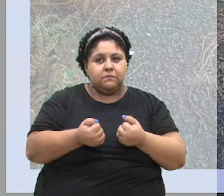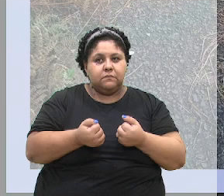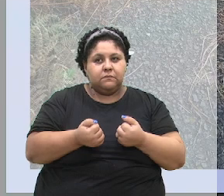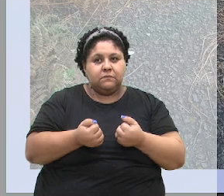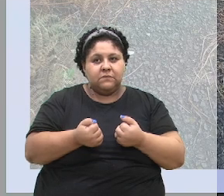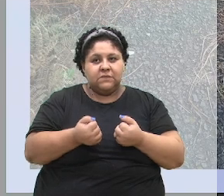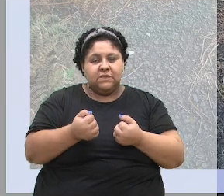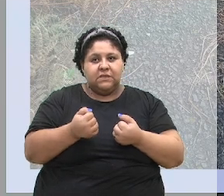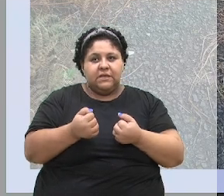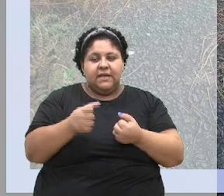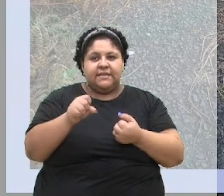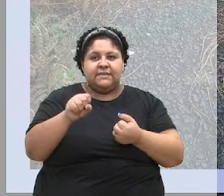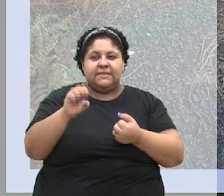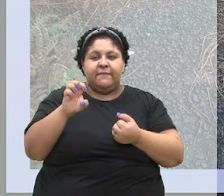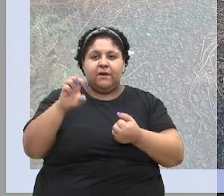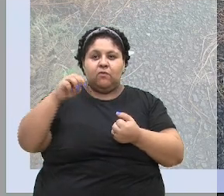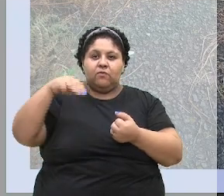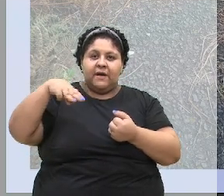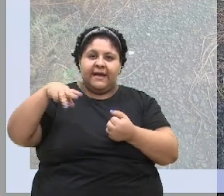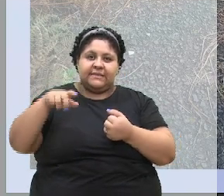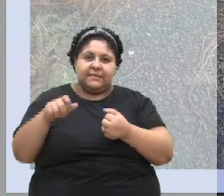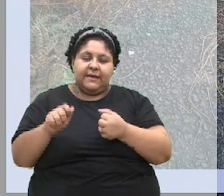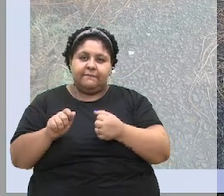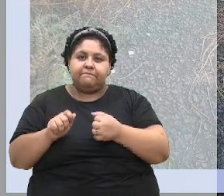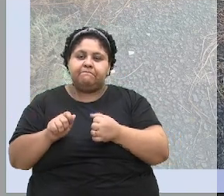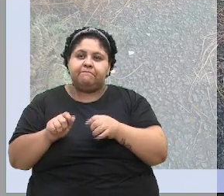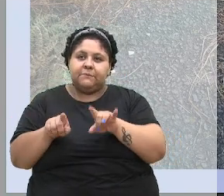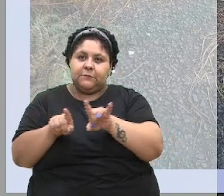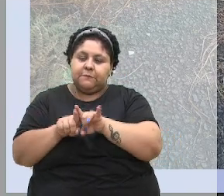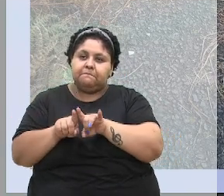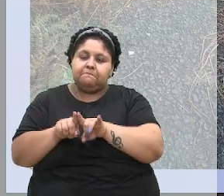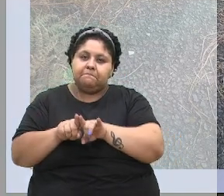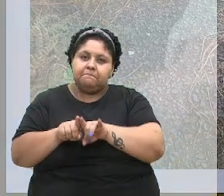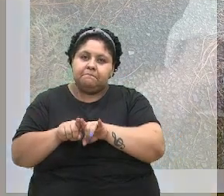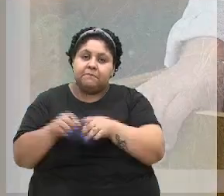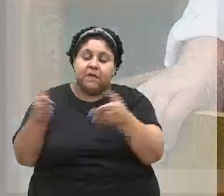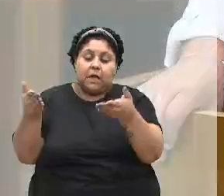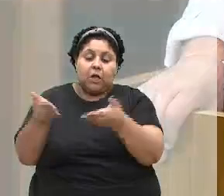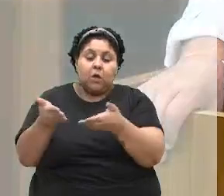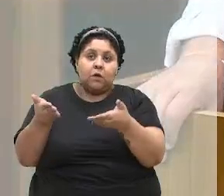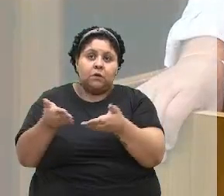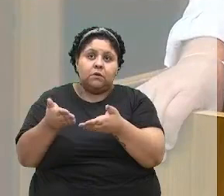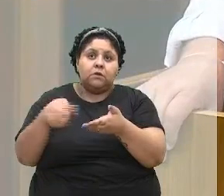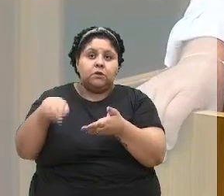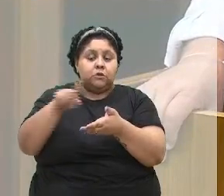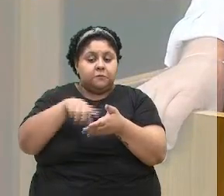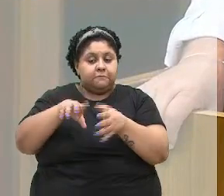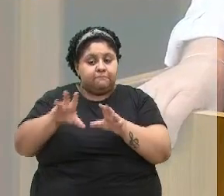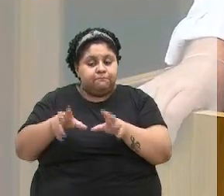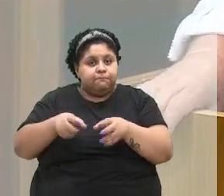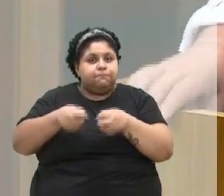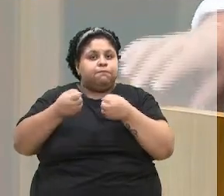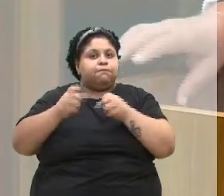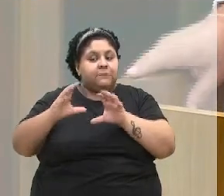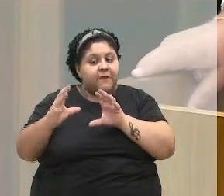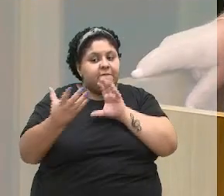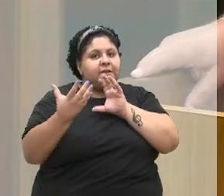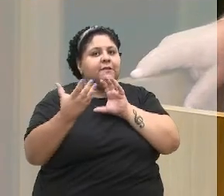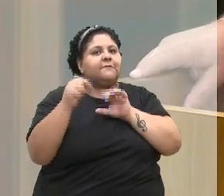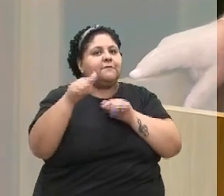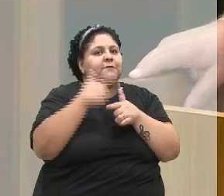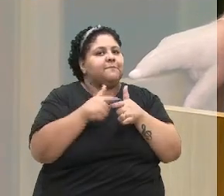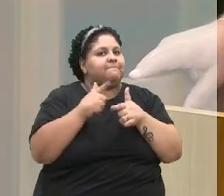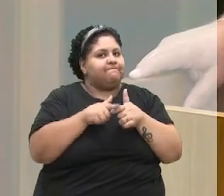ACEMA, né? Foi lá, fez uma barta de uma roçada, e agora nós estamos enfrentando essa situação. Então,